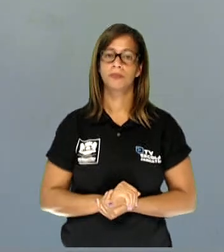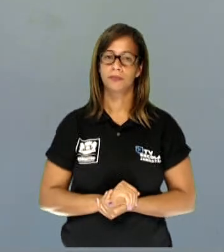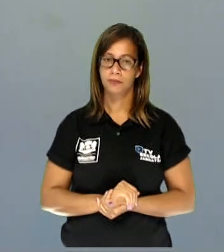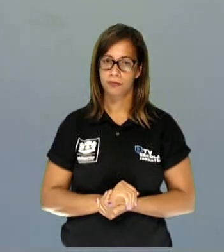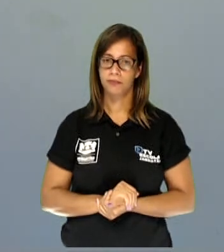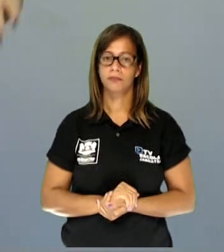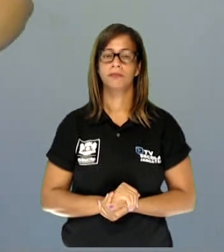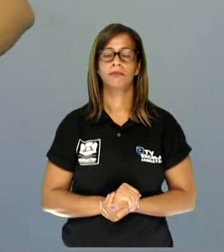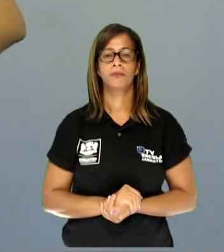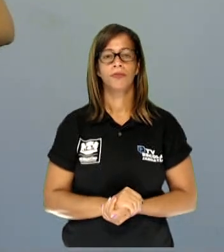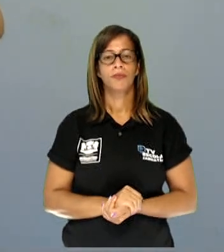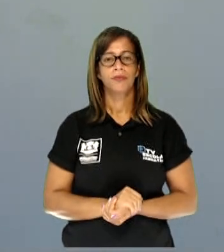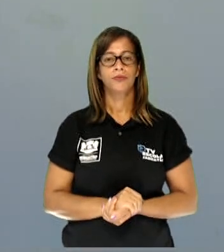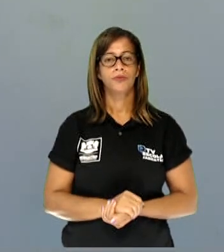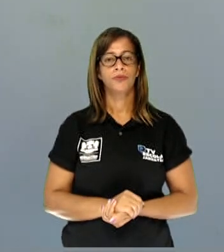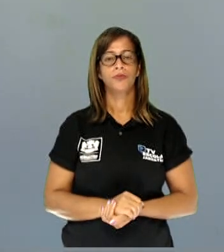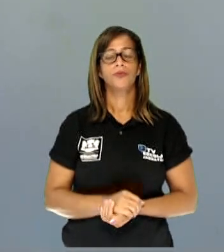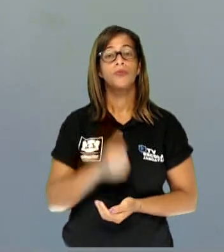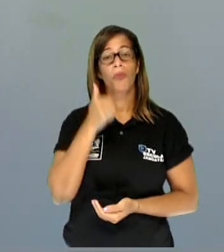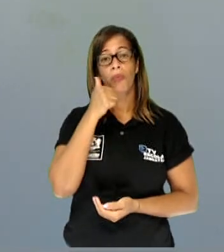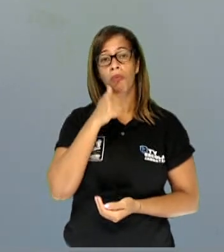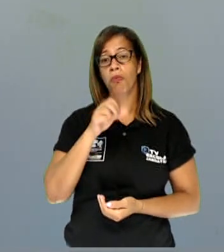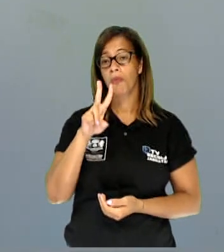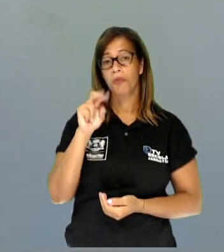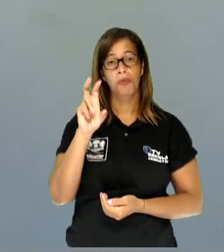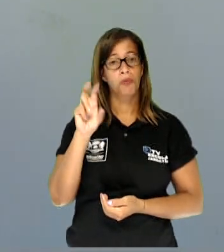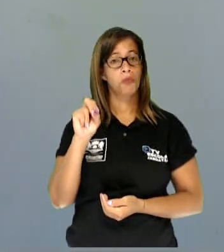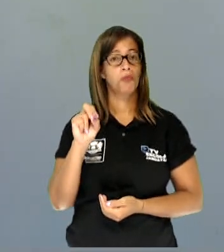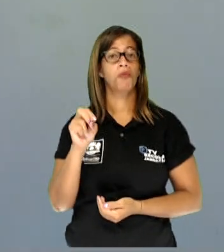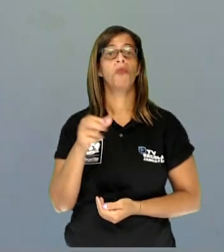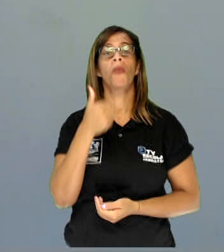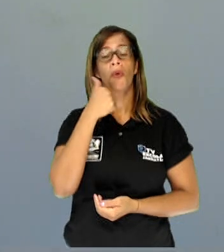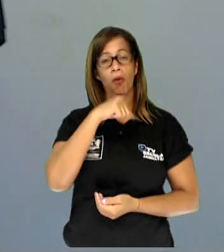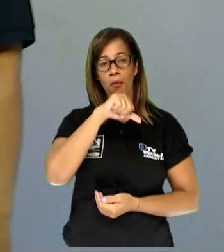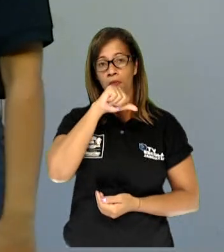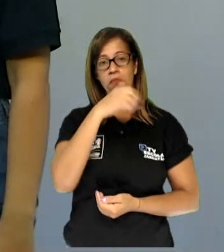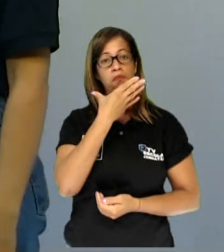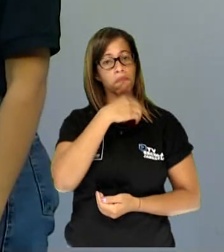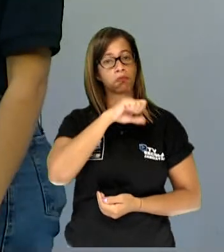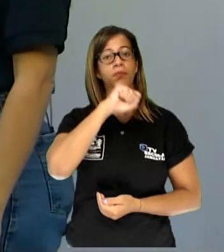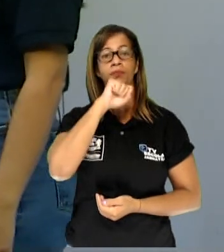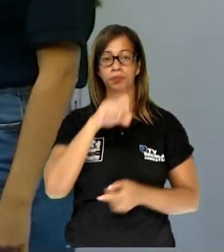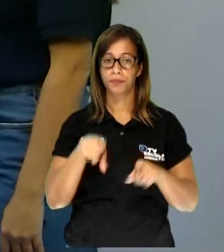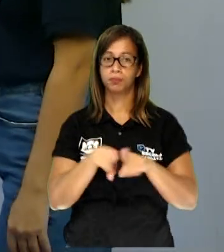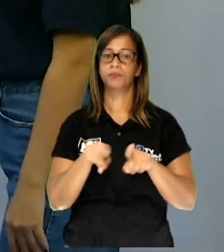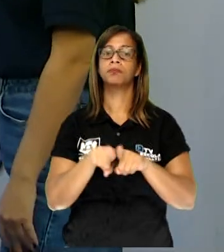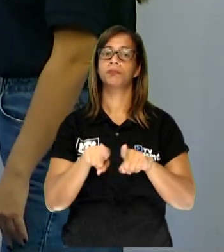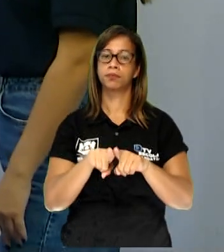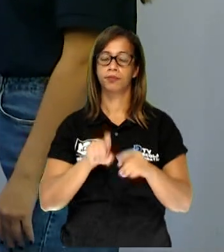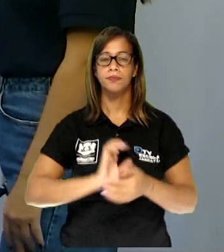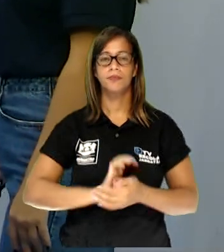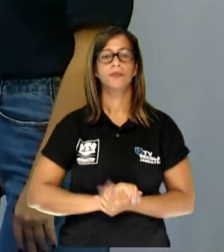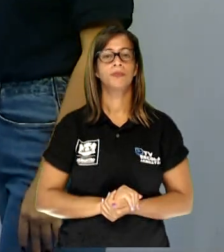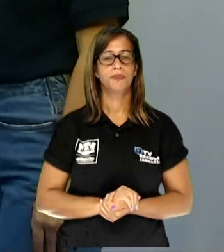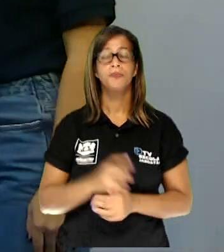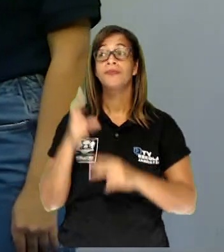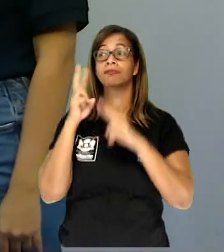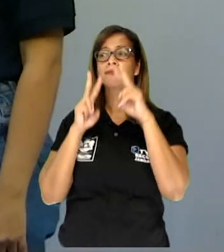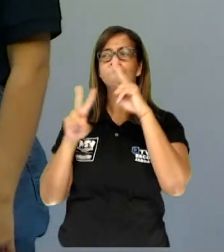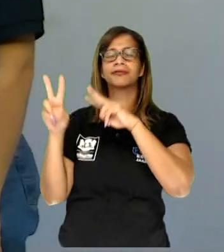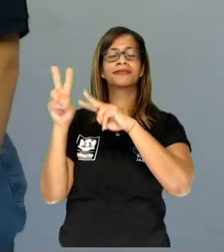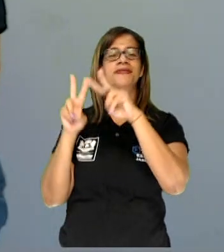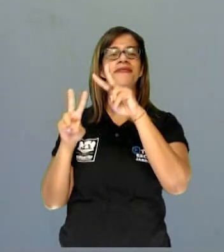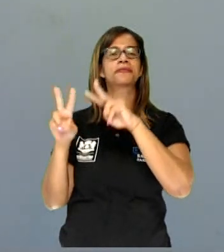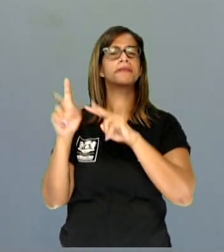nossos avós, para os nossos pais e agora para a gente. Muito bem. Olha quem